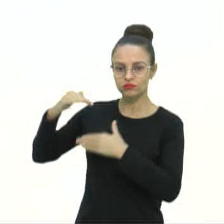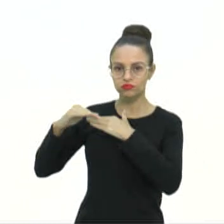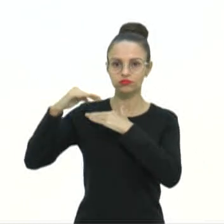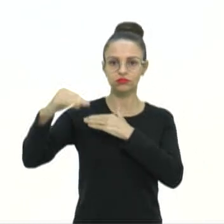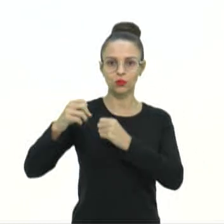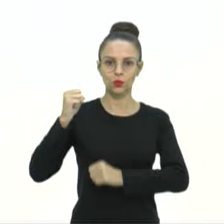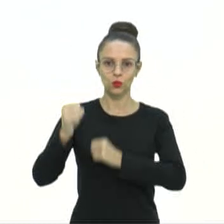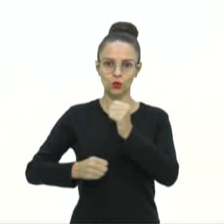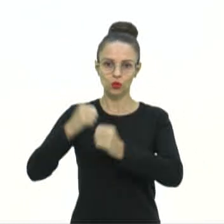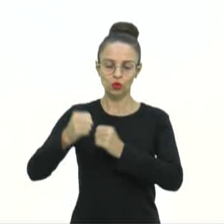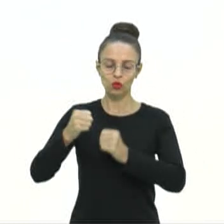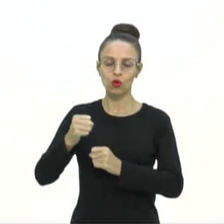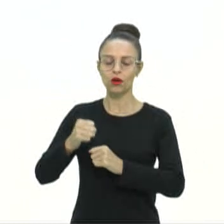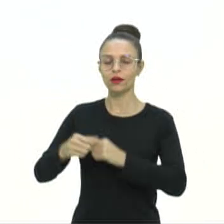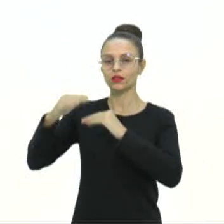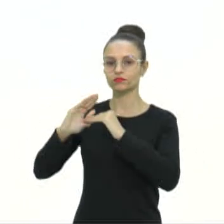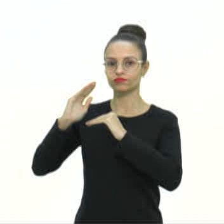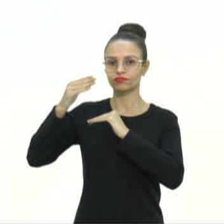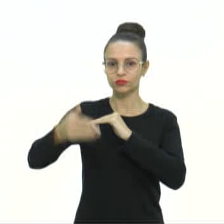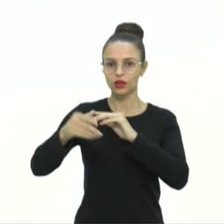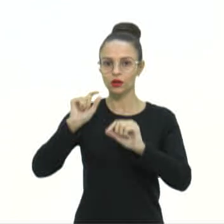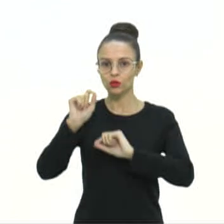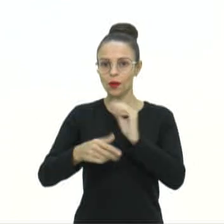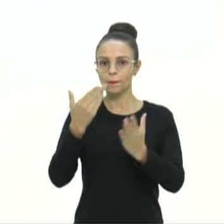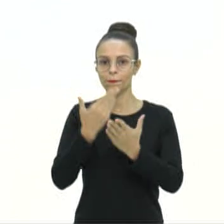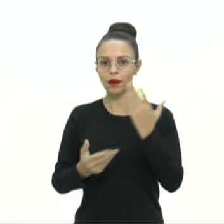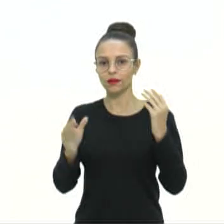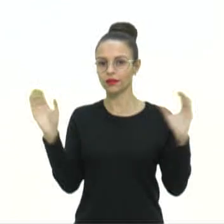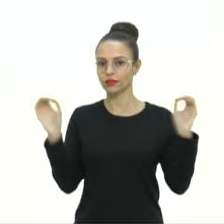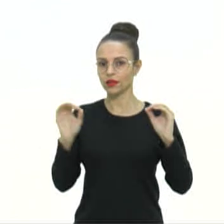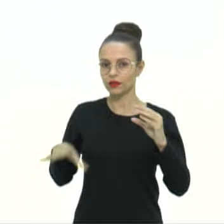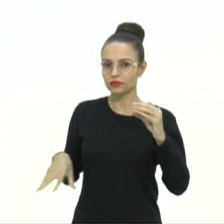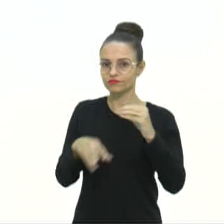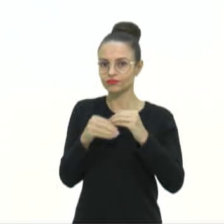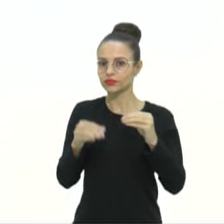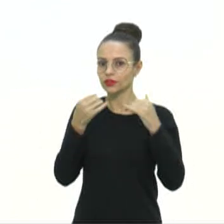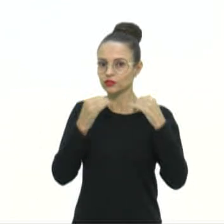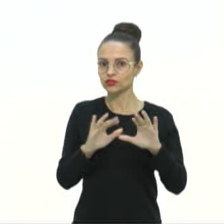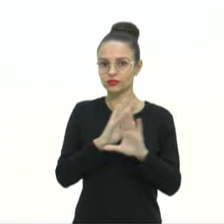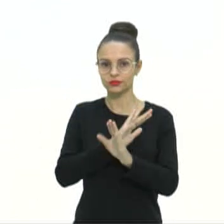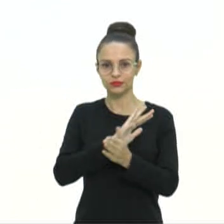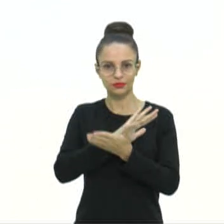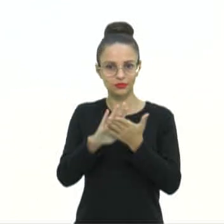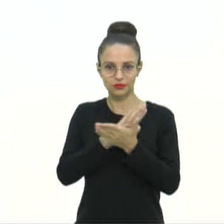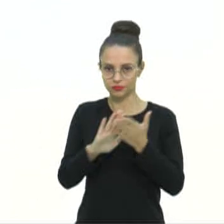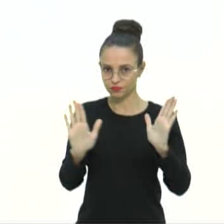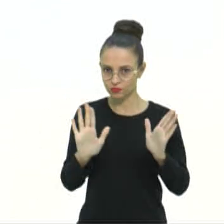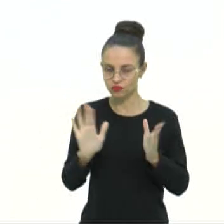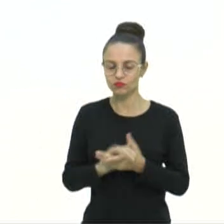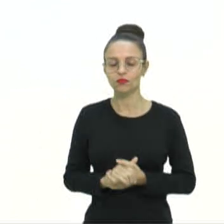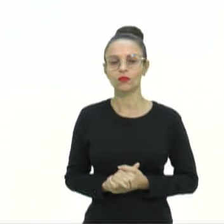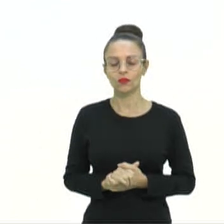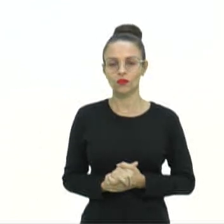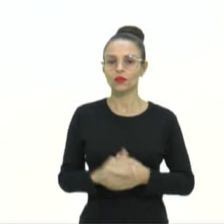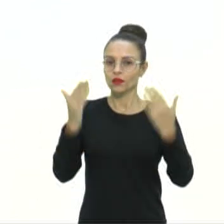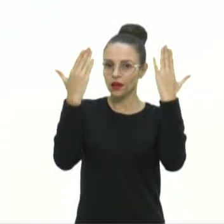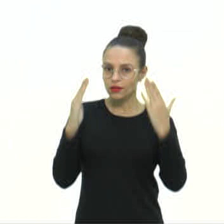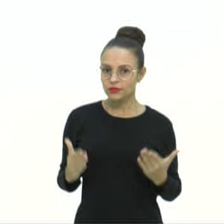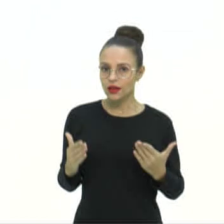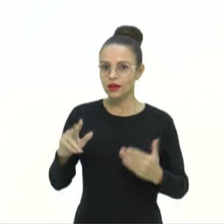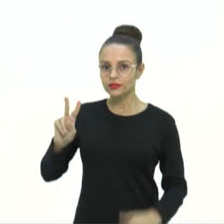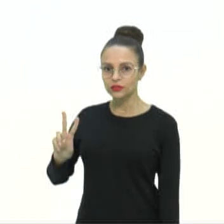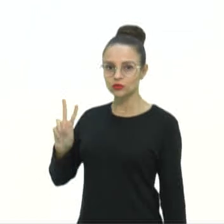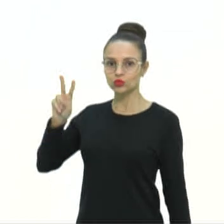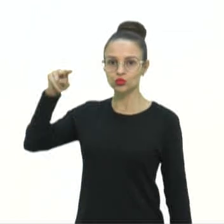corrida, em movimento vertical, sem perdas ou acréscimo de energia. A análise de um salto